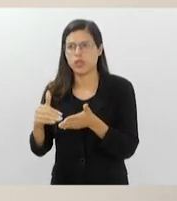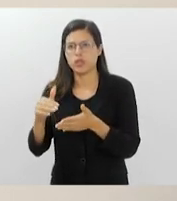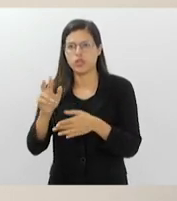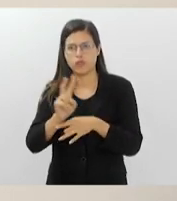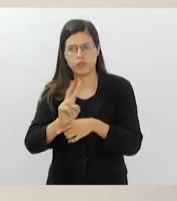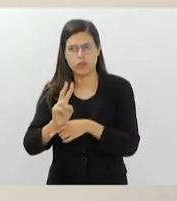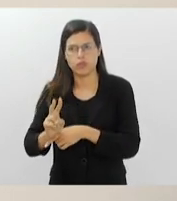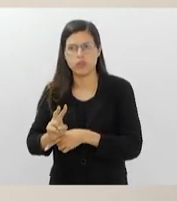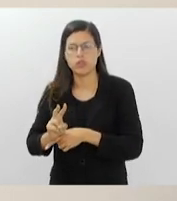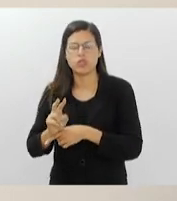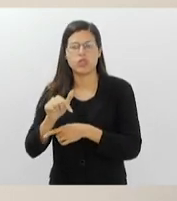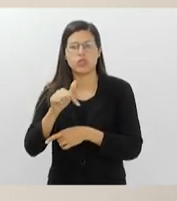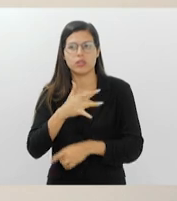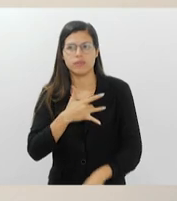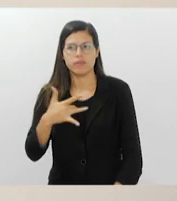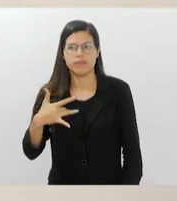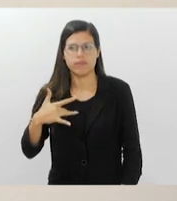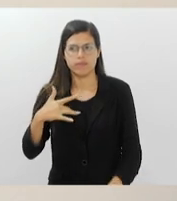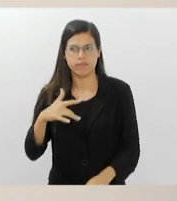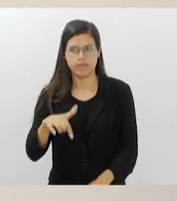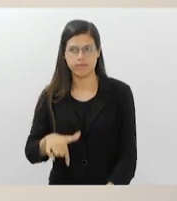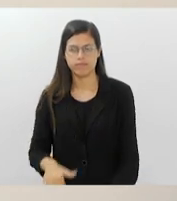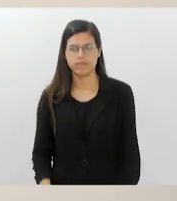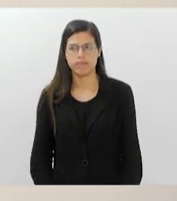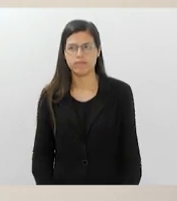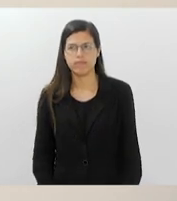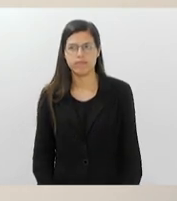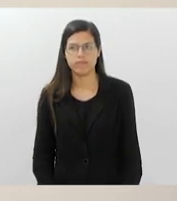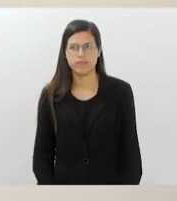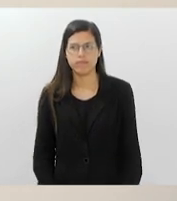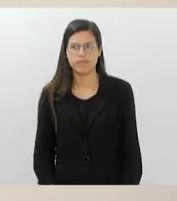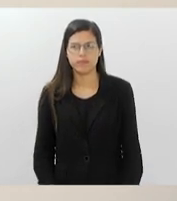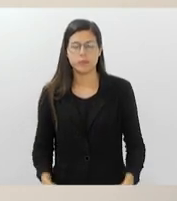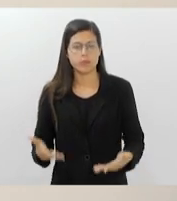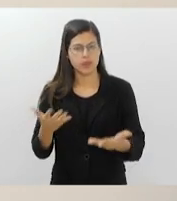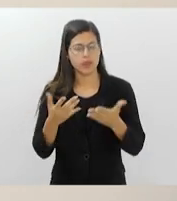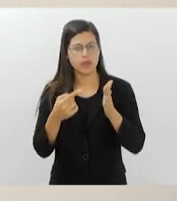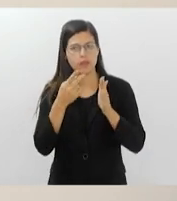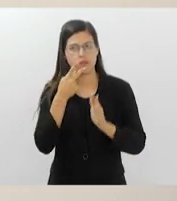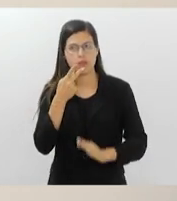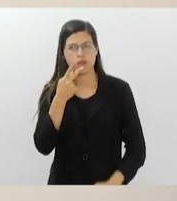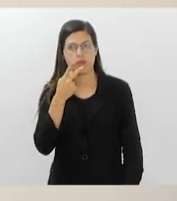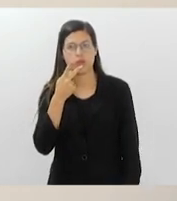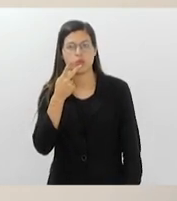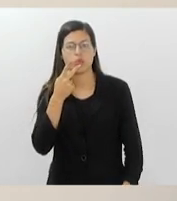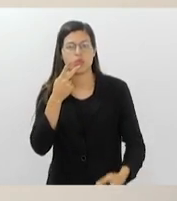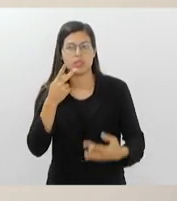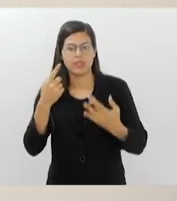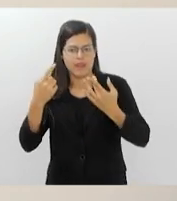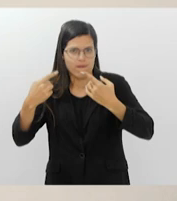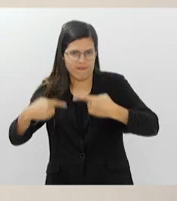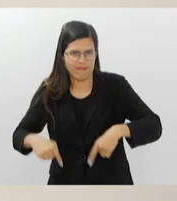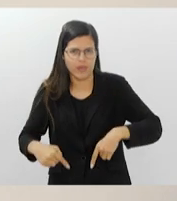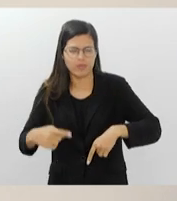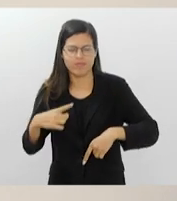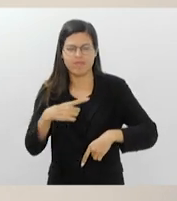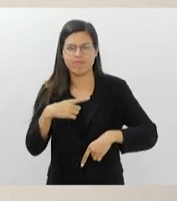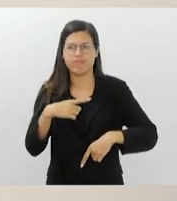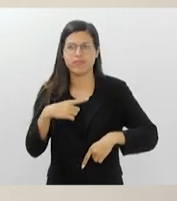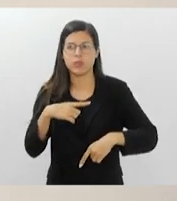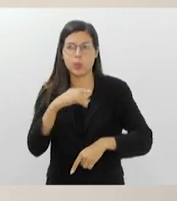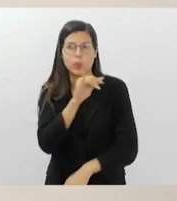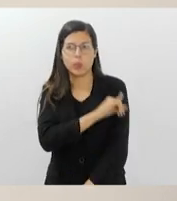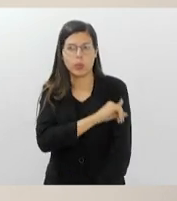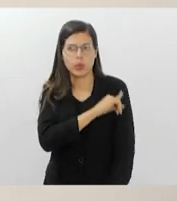Ministério da Saúde e eh queria reforçar que apesar dos Desafios ou diante dos Desafios Rio de